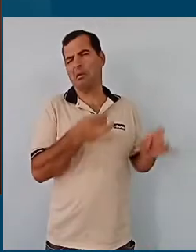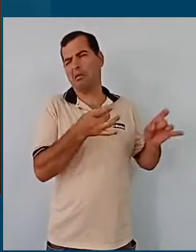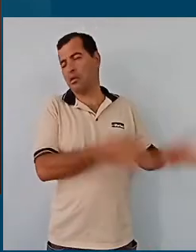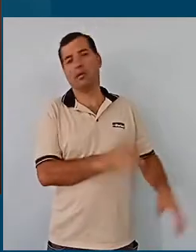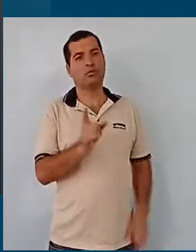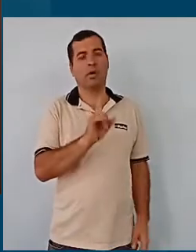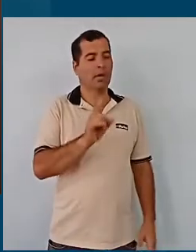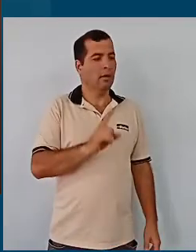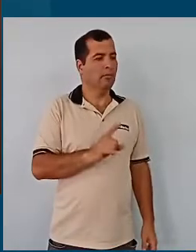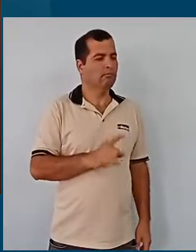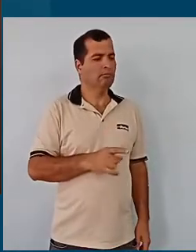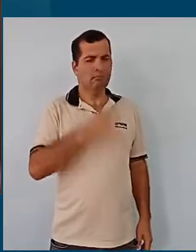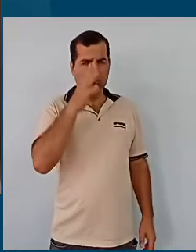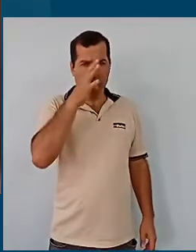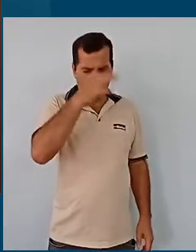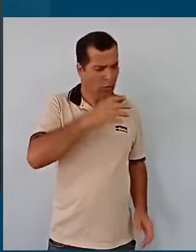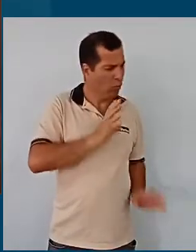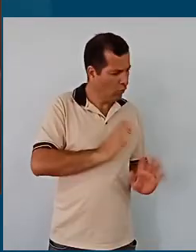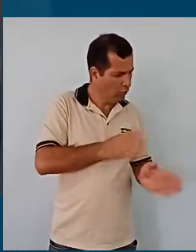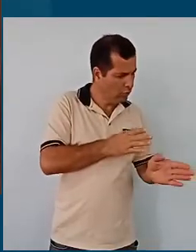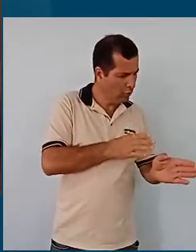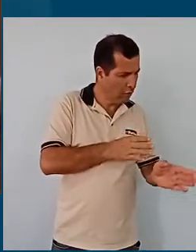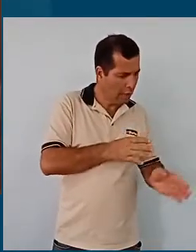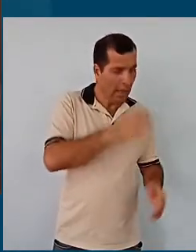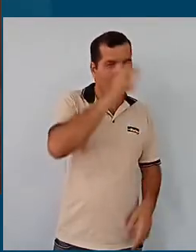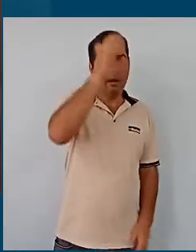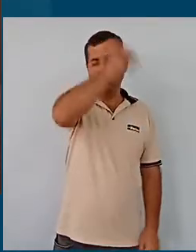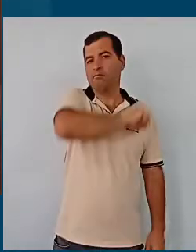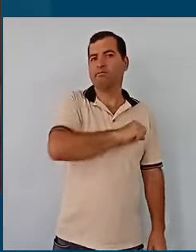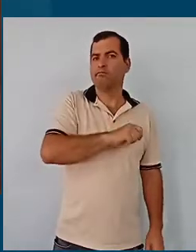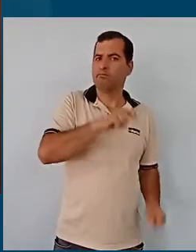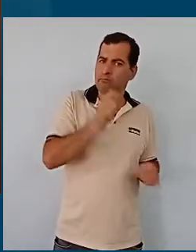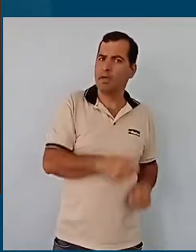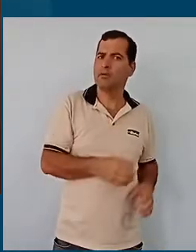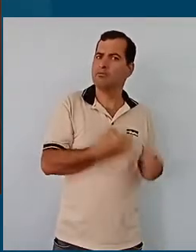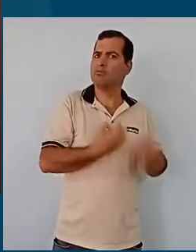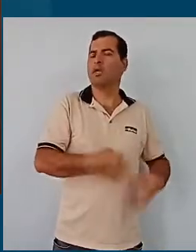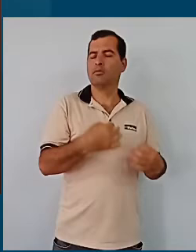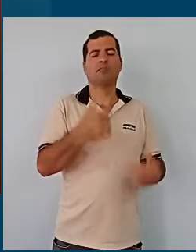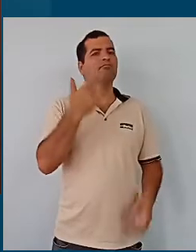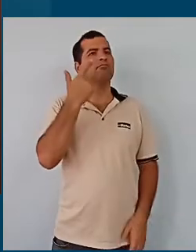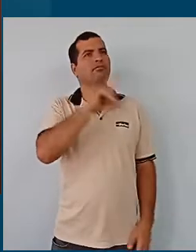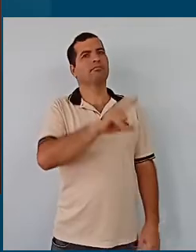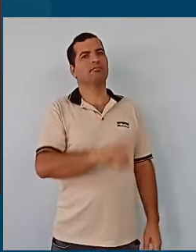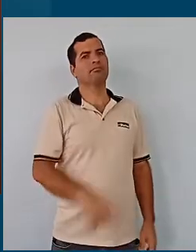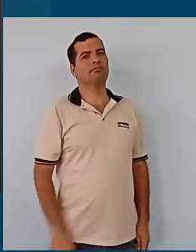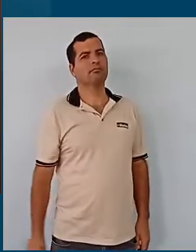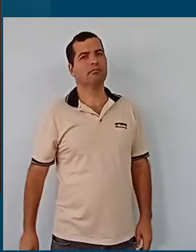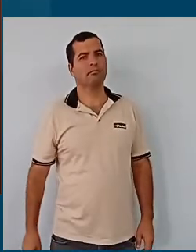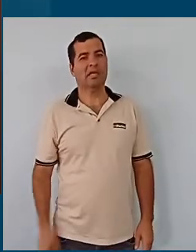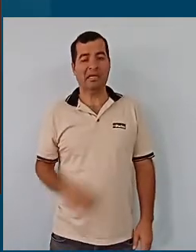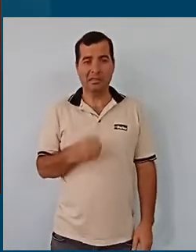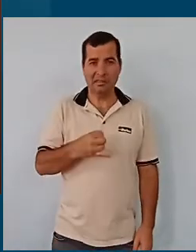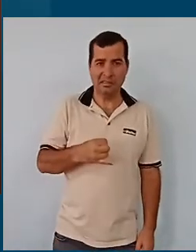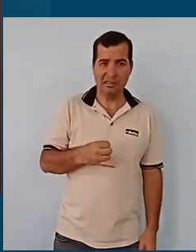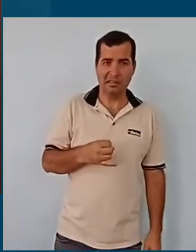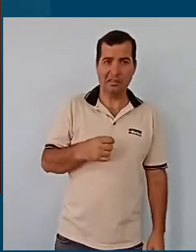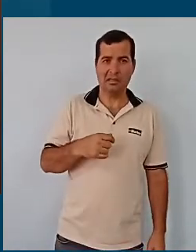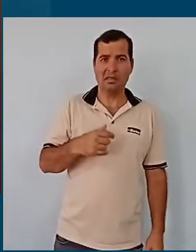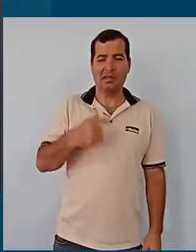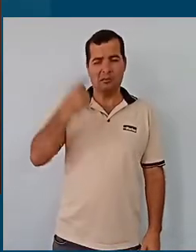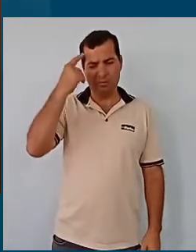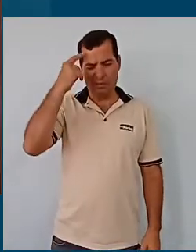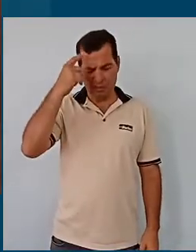desiste enquanto ela não aprender, enquanto a coisa não der certo. Com uma imagem negativa de si, a